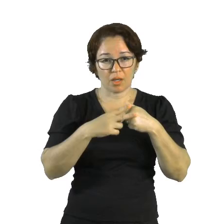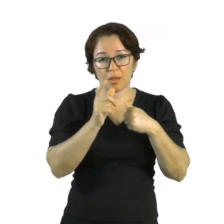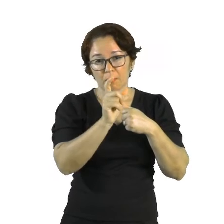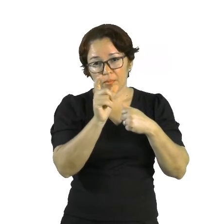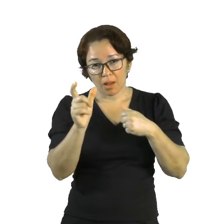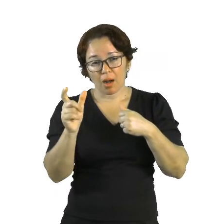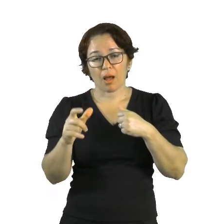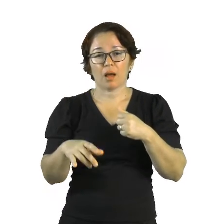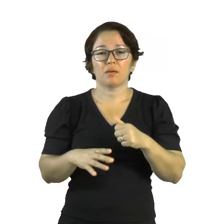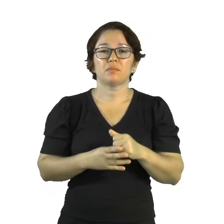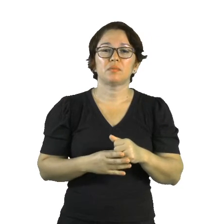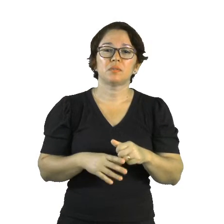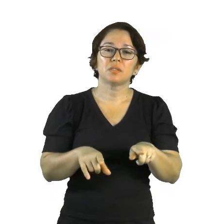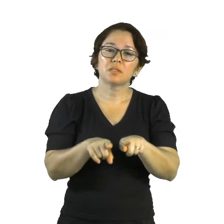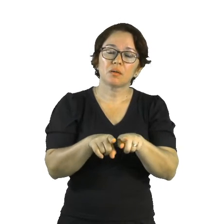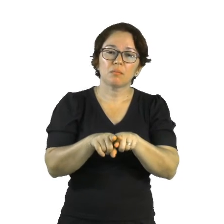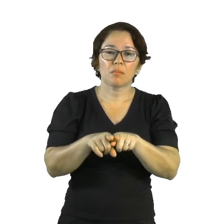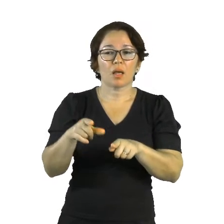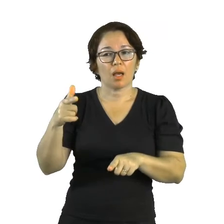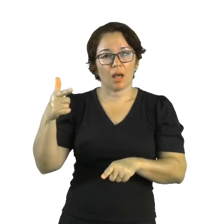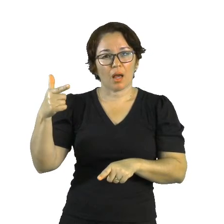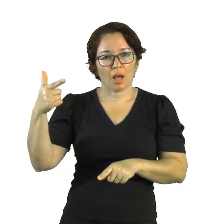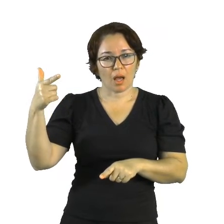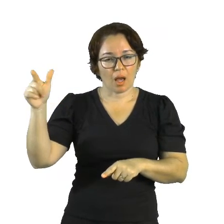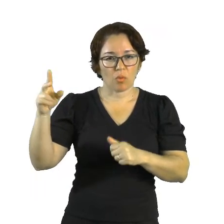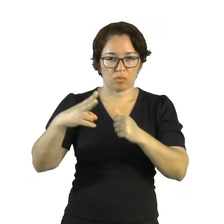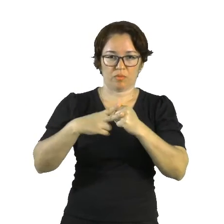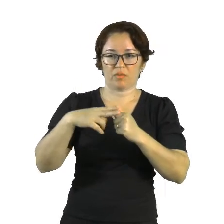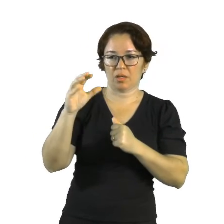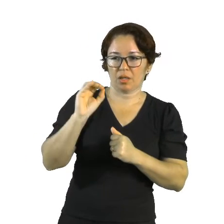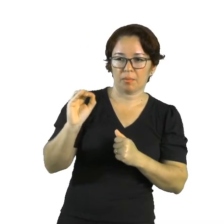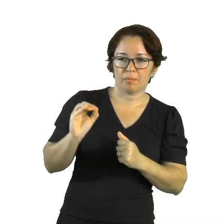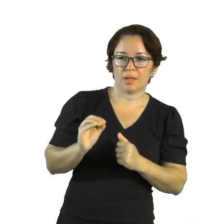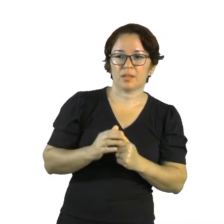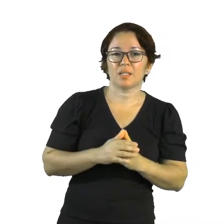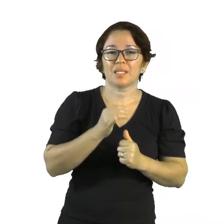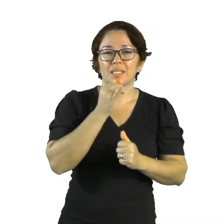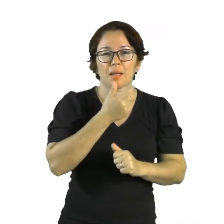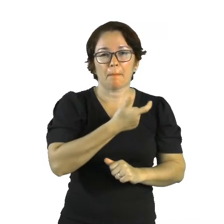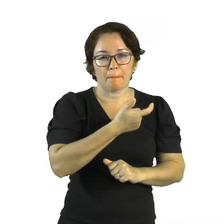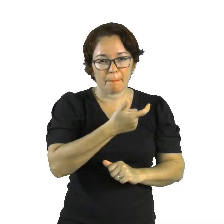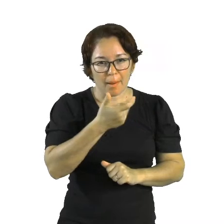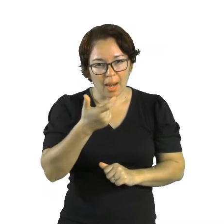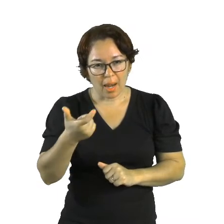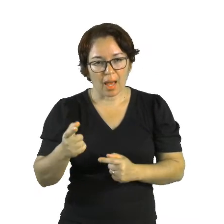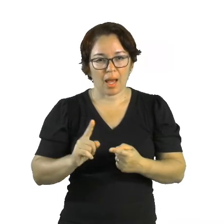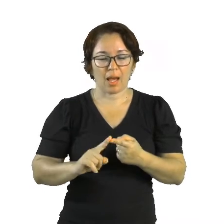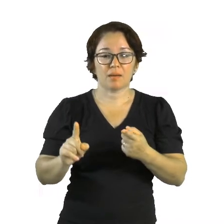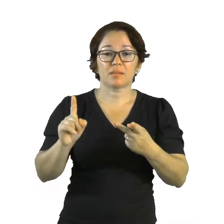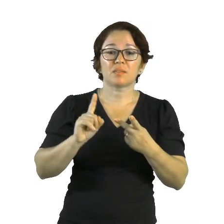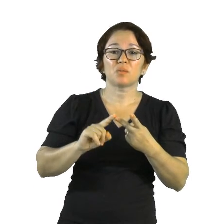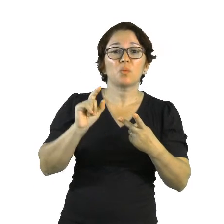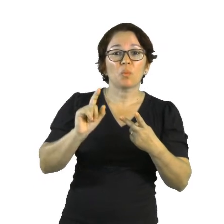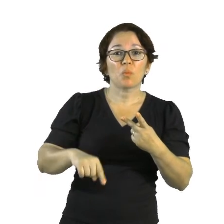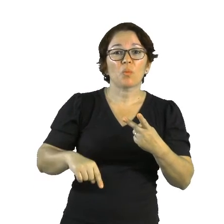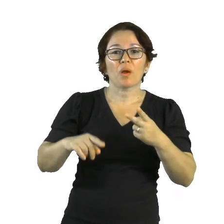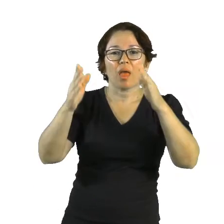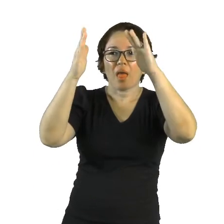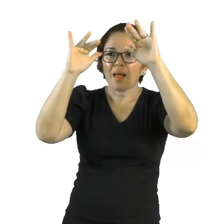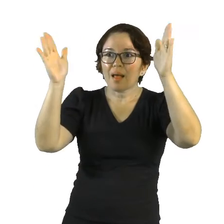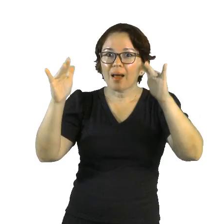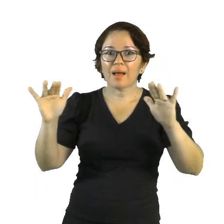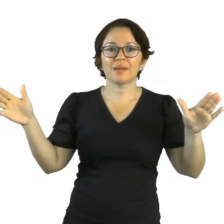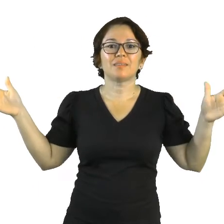dando sentido, é a linguagem verbal. A linguagem não verbal é o desenho do Cristo Redentor, que foi